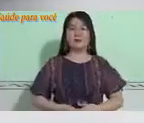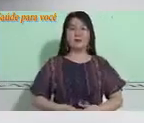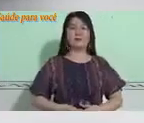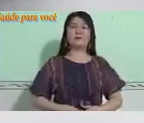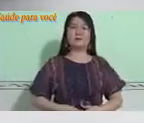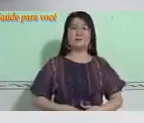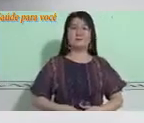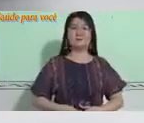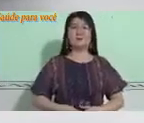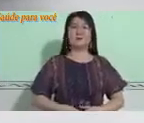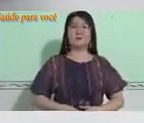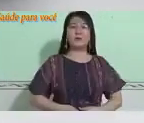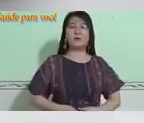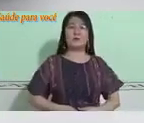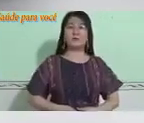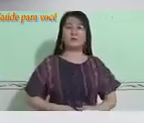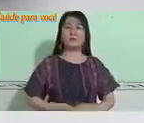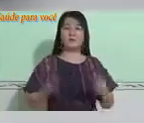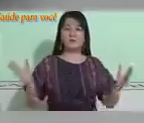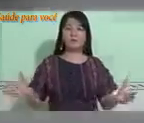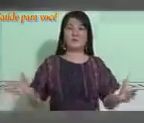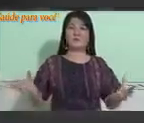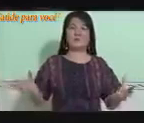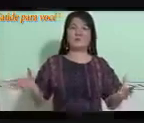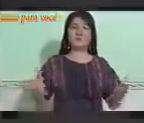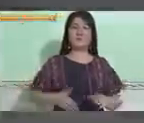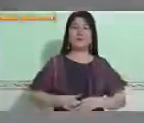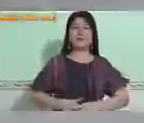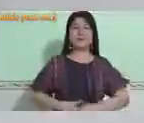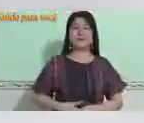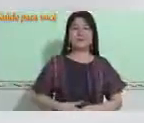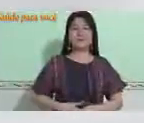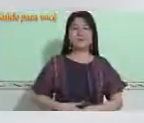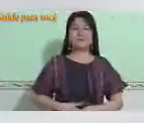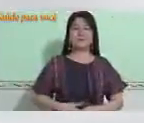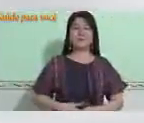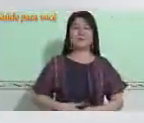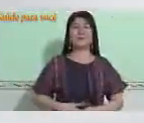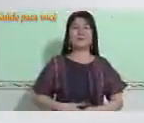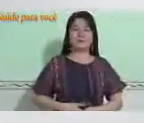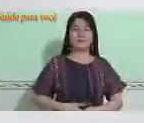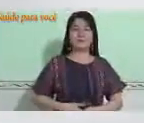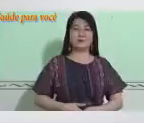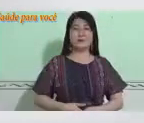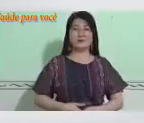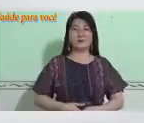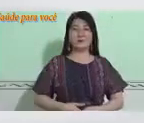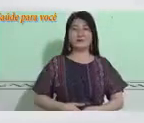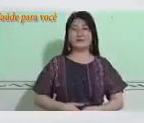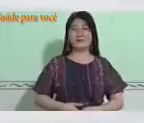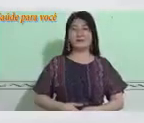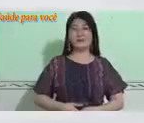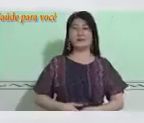Analgésicos podem ser usados para controlar a dor e realizar algumas sessões de fisioterapia, onde podem ser usados aparelhos e